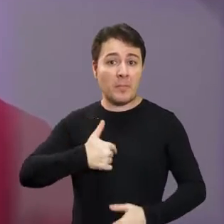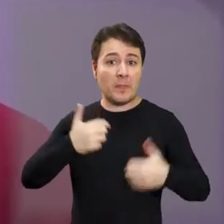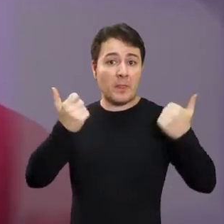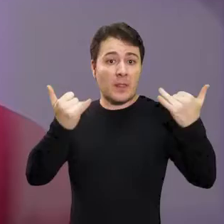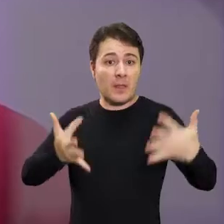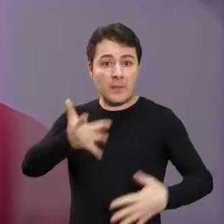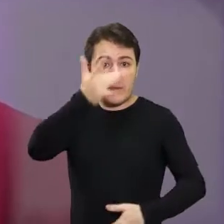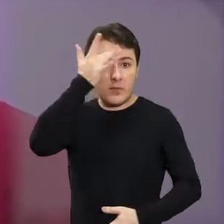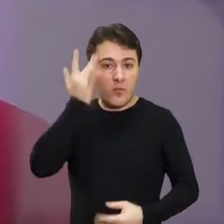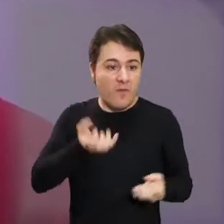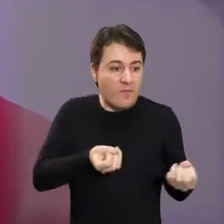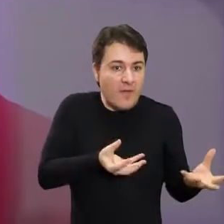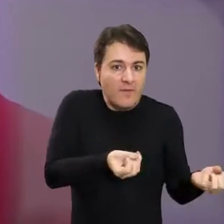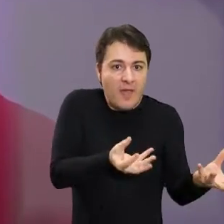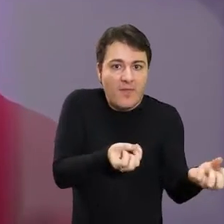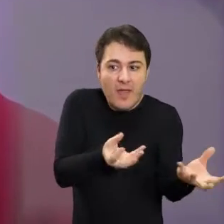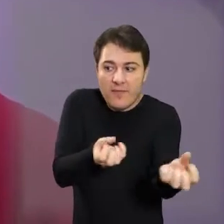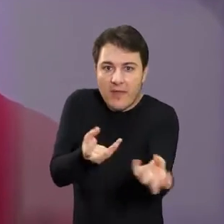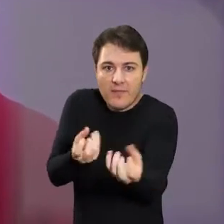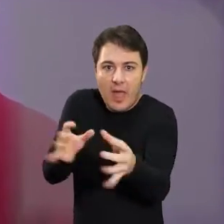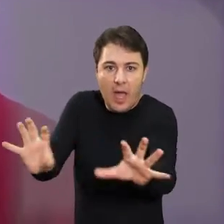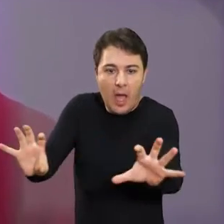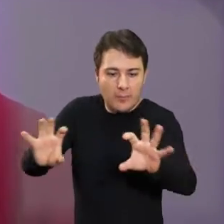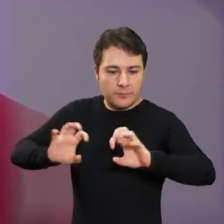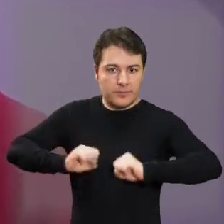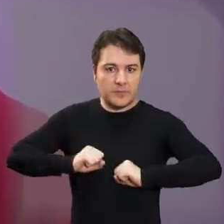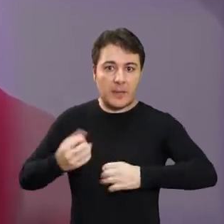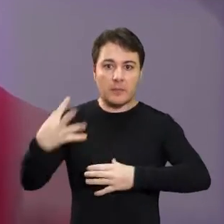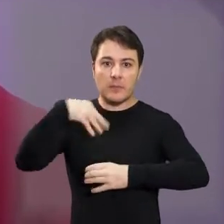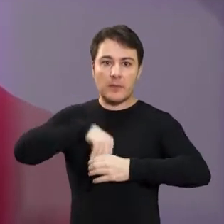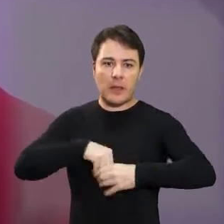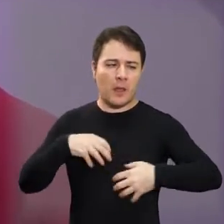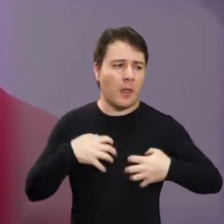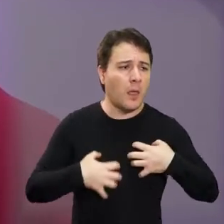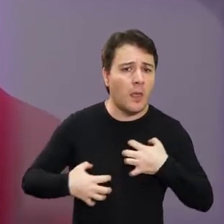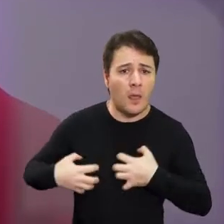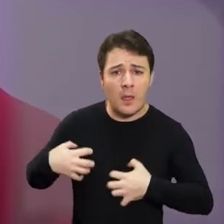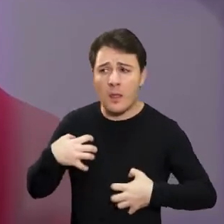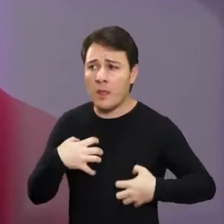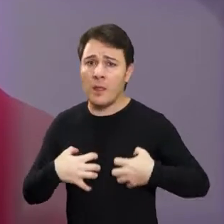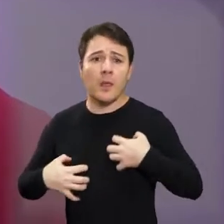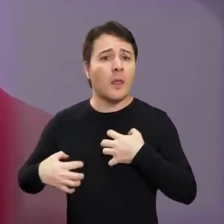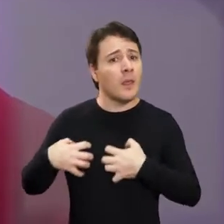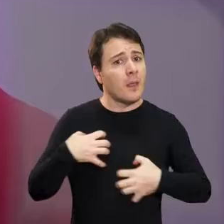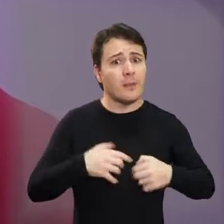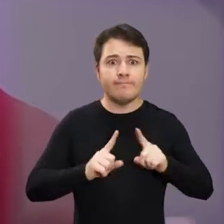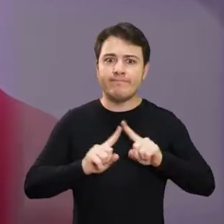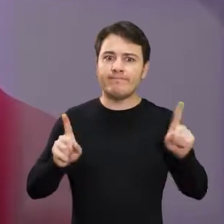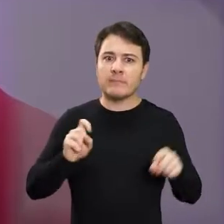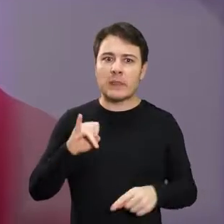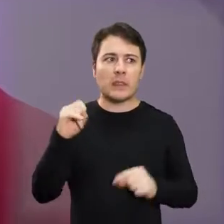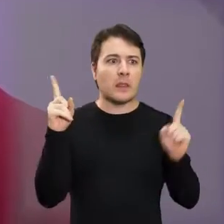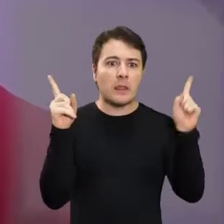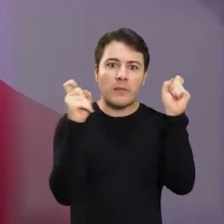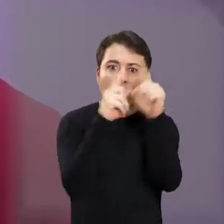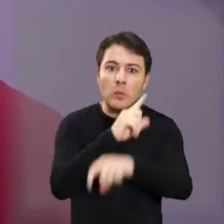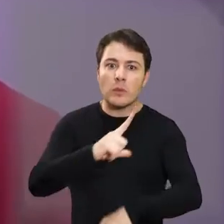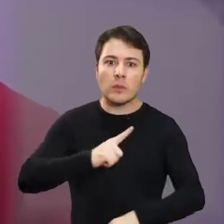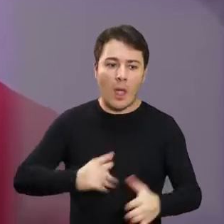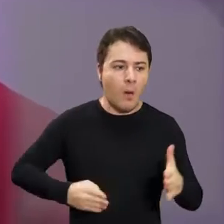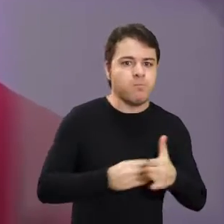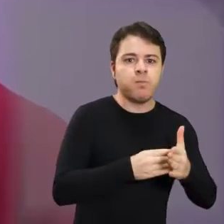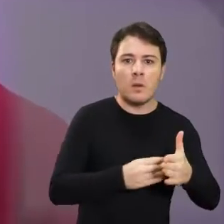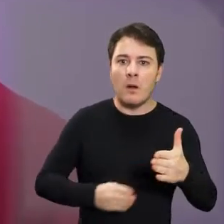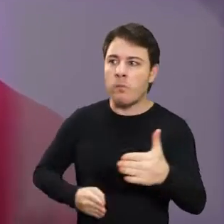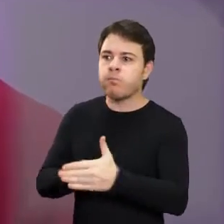essas informações e, se ela não souber administrar isso adequadamente, ela pode significar isso, de uma certa forma, a desenvolver o